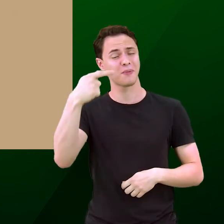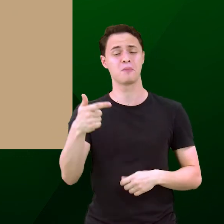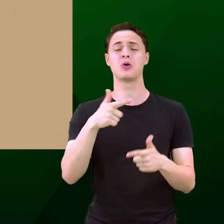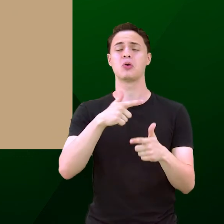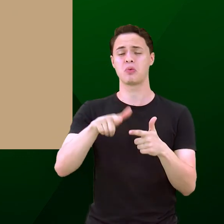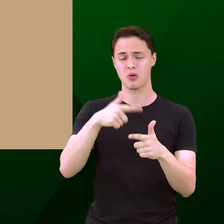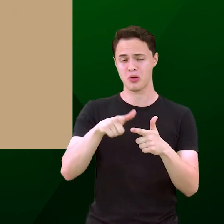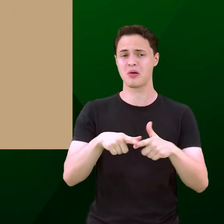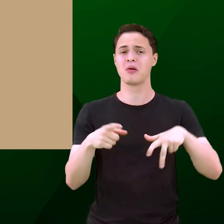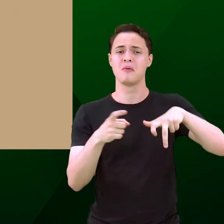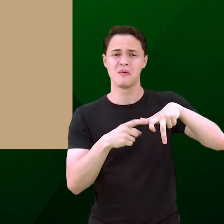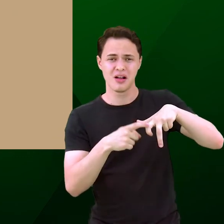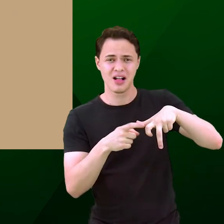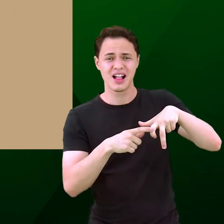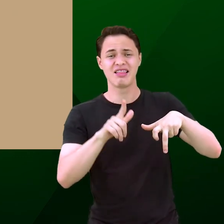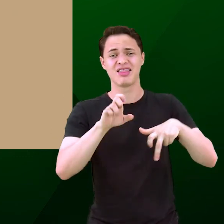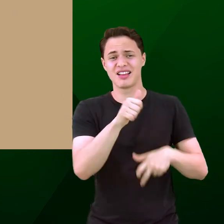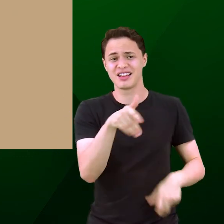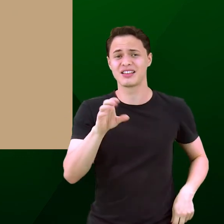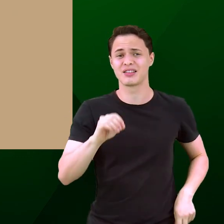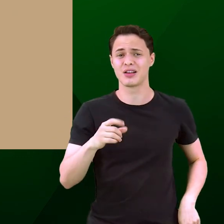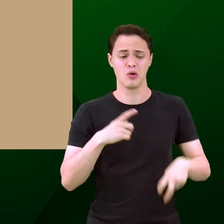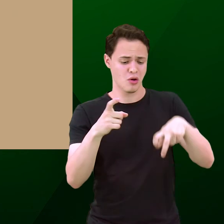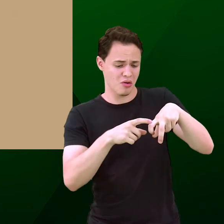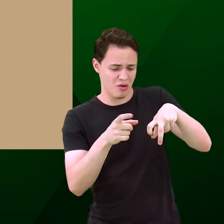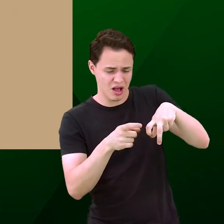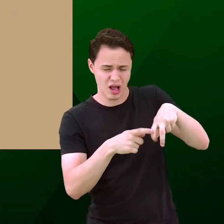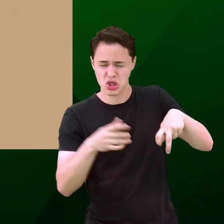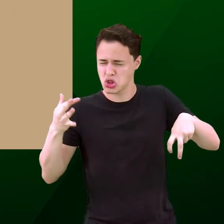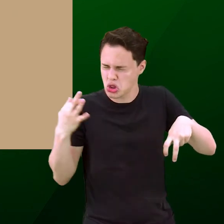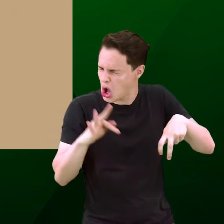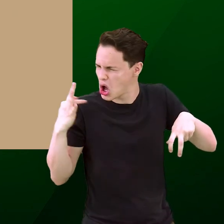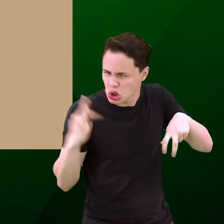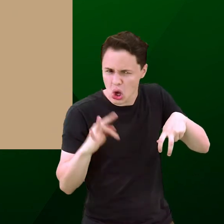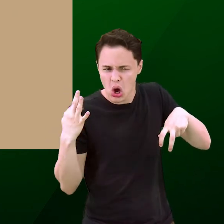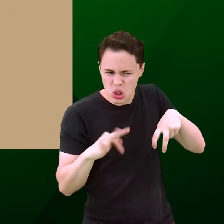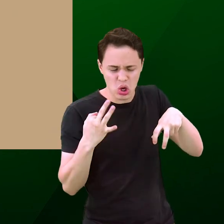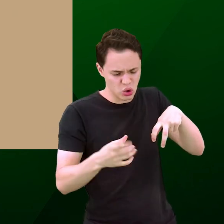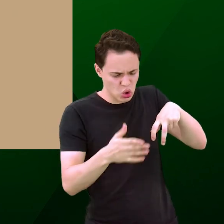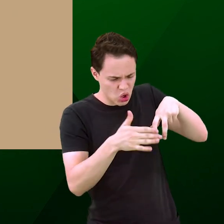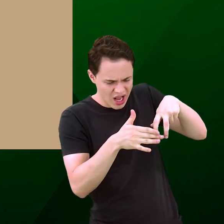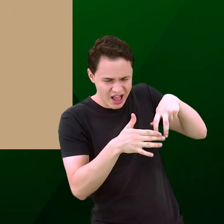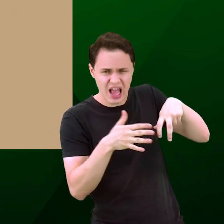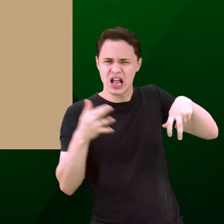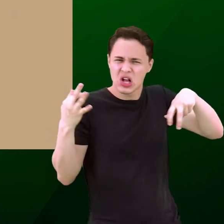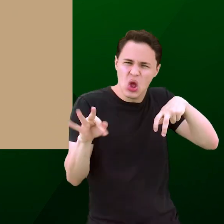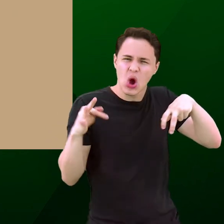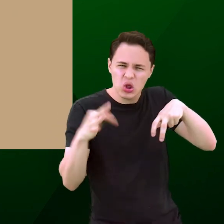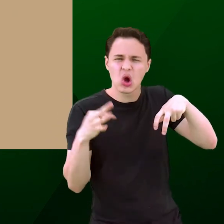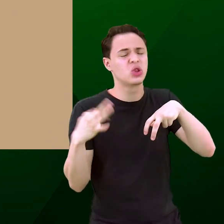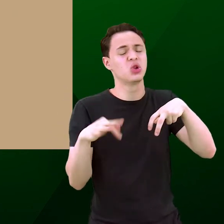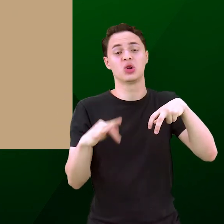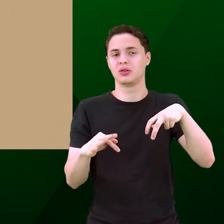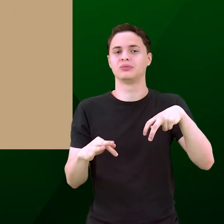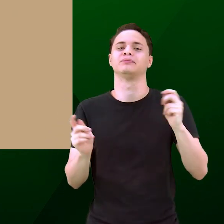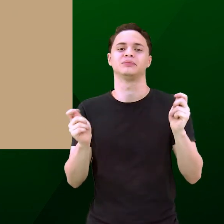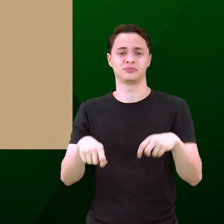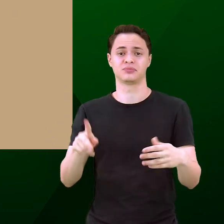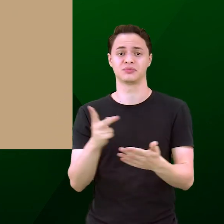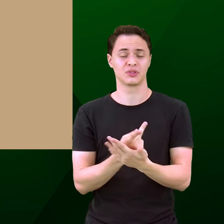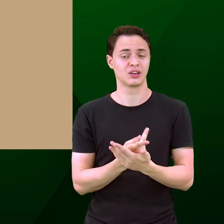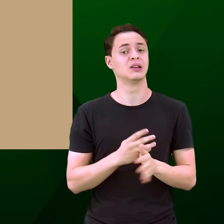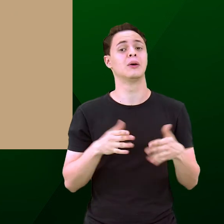na hora de se pensar num avanço, numa progressão de vocês dentro da corrida. Tá? Então, que cuidados a